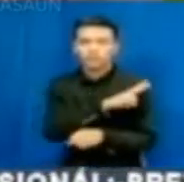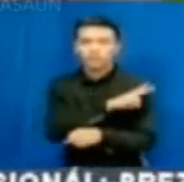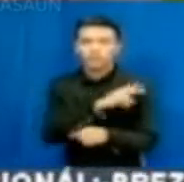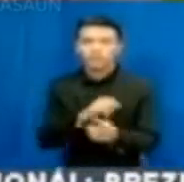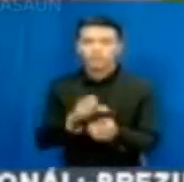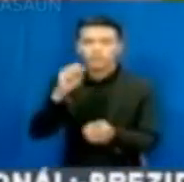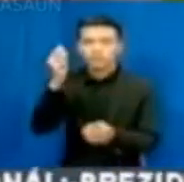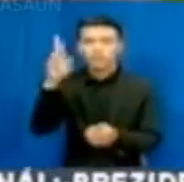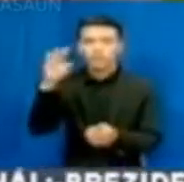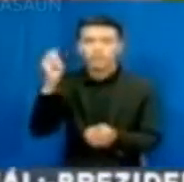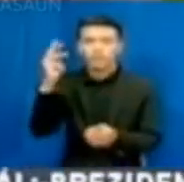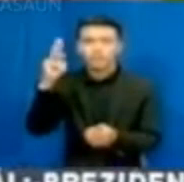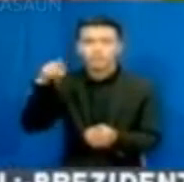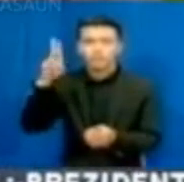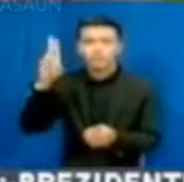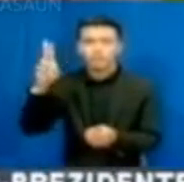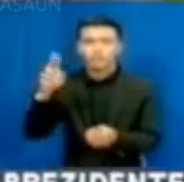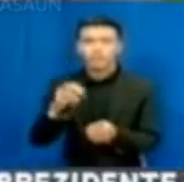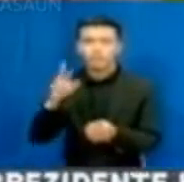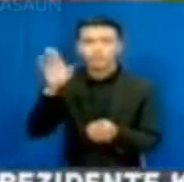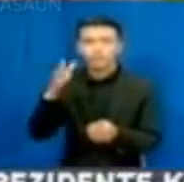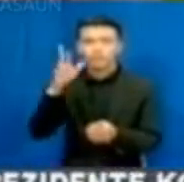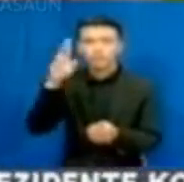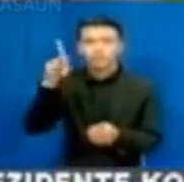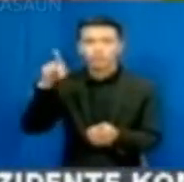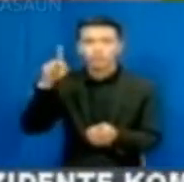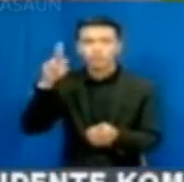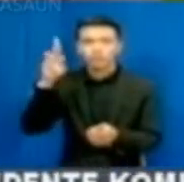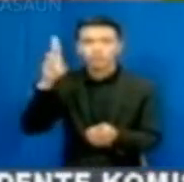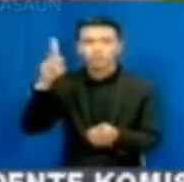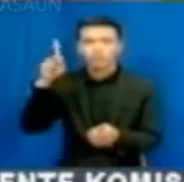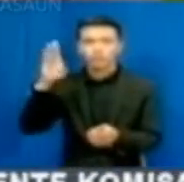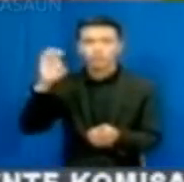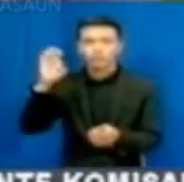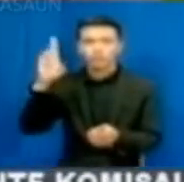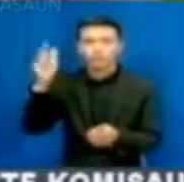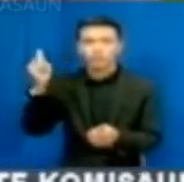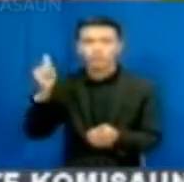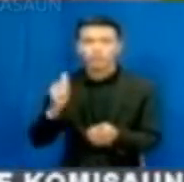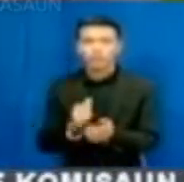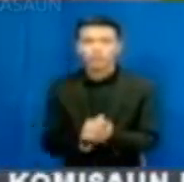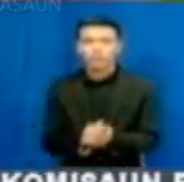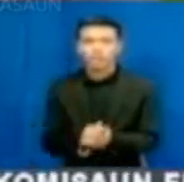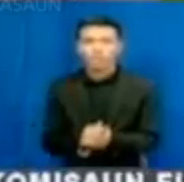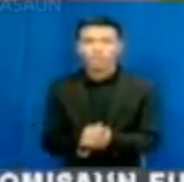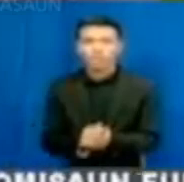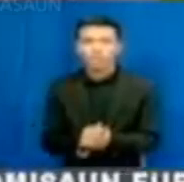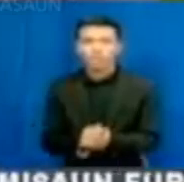sarampo, rubéola, vacina polioral, vacina conjugal